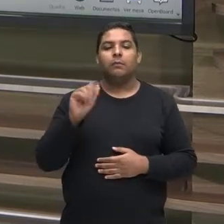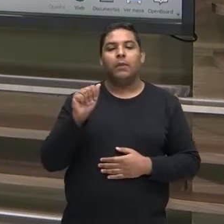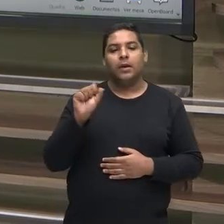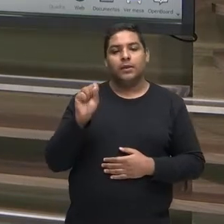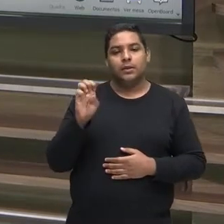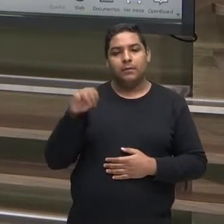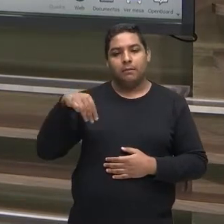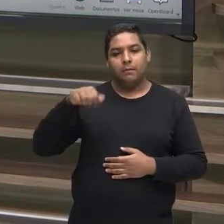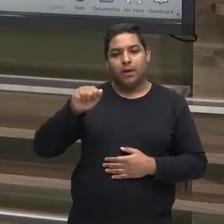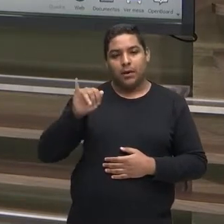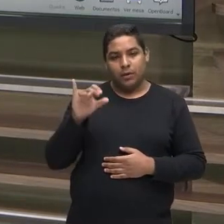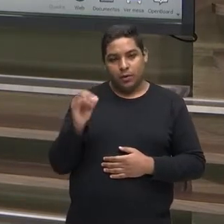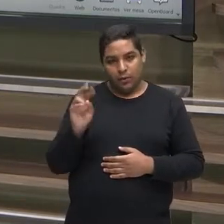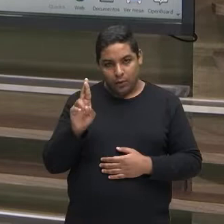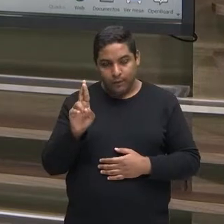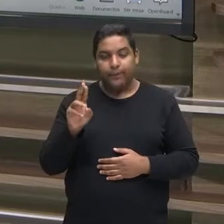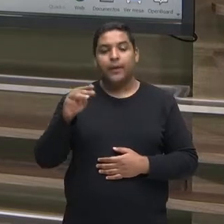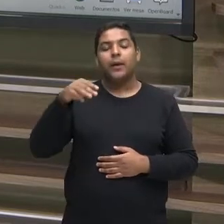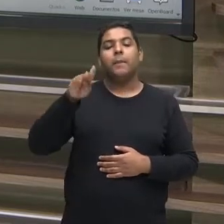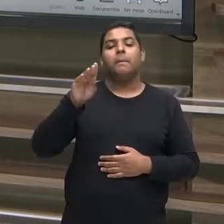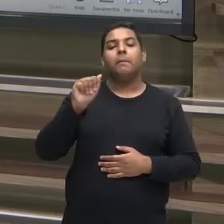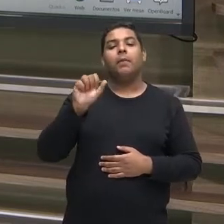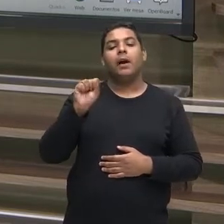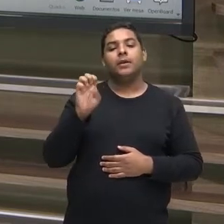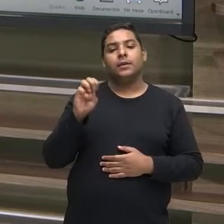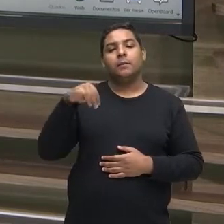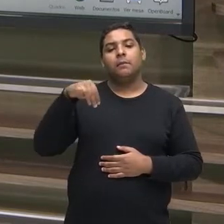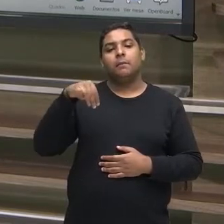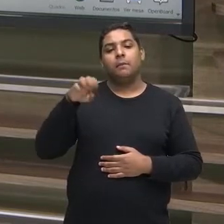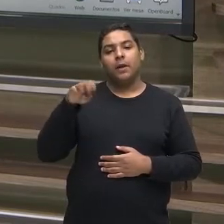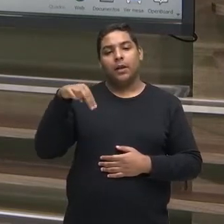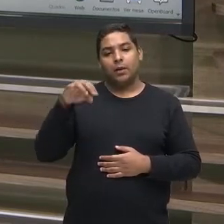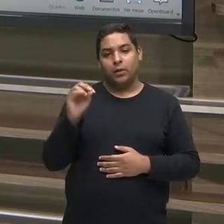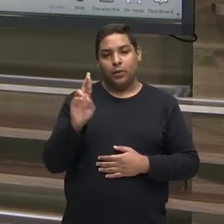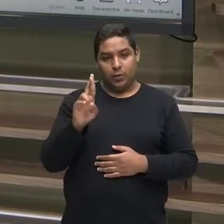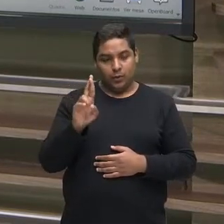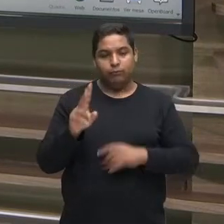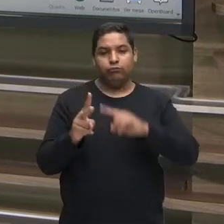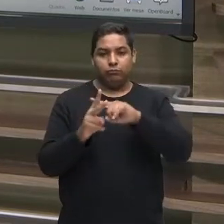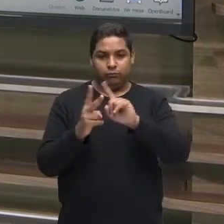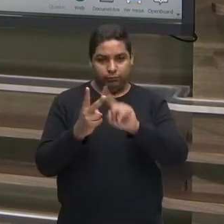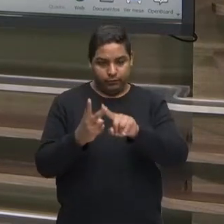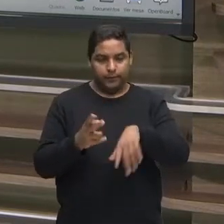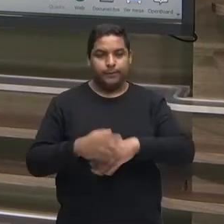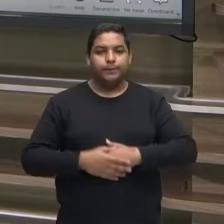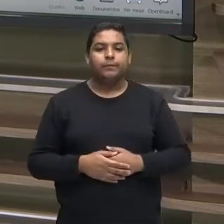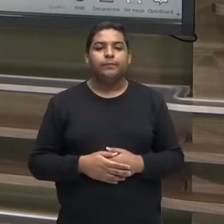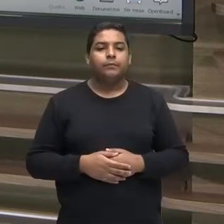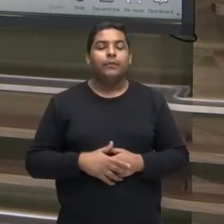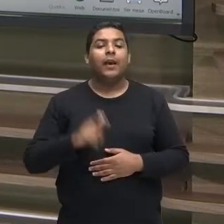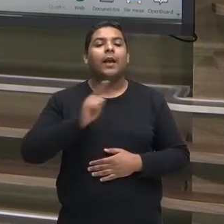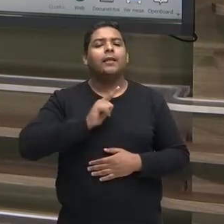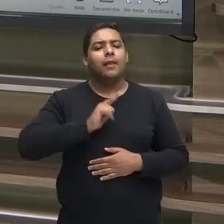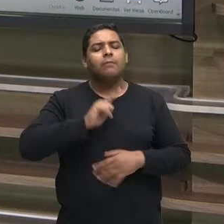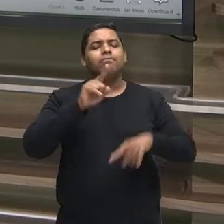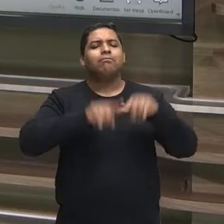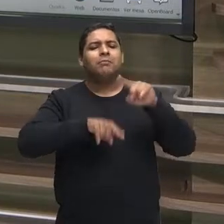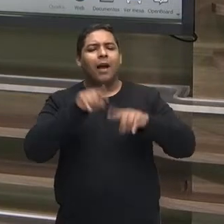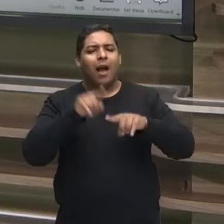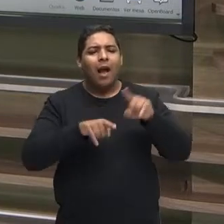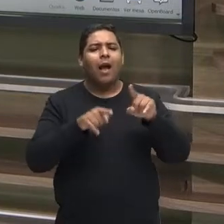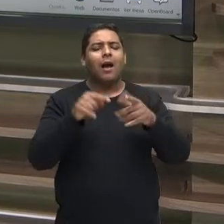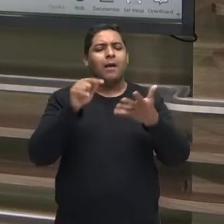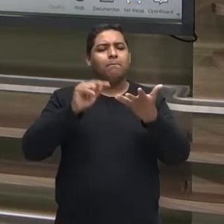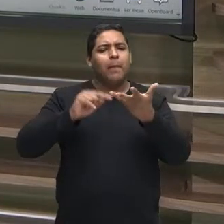base maior e base menor. É claro que nós também temos propriedades, nós